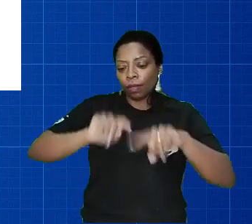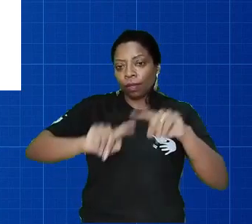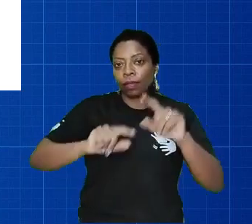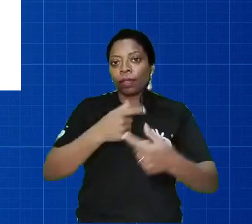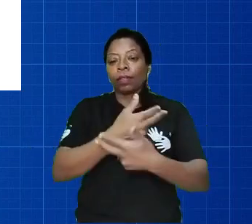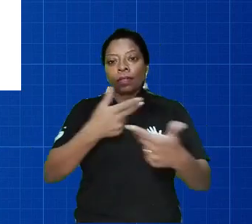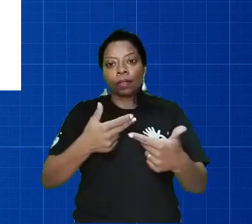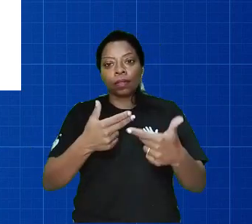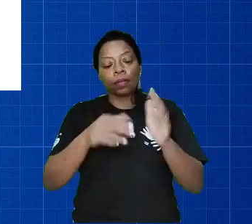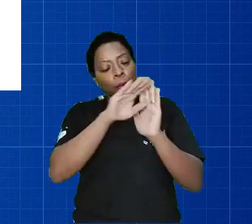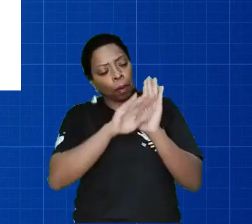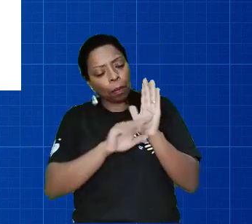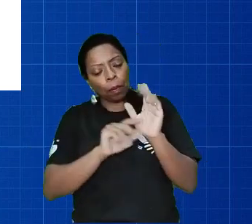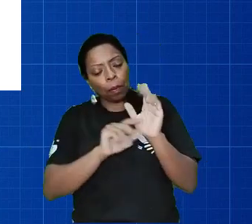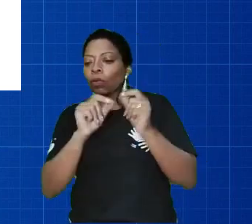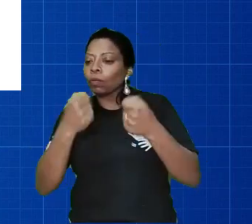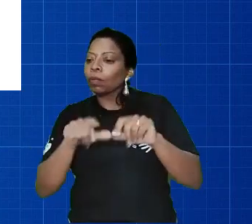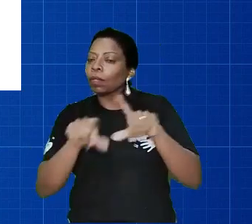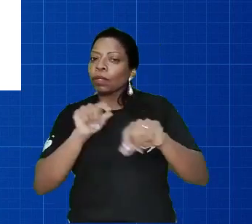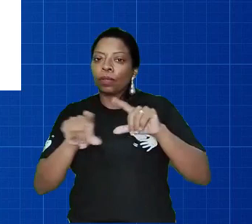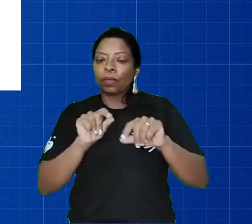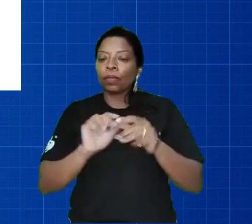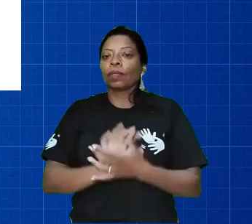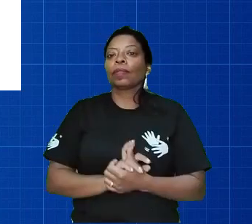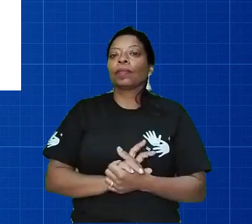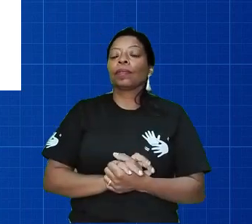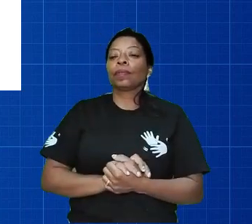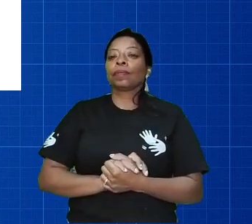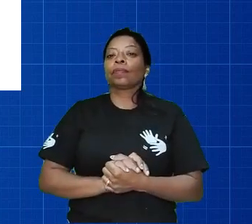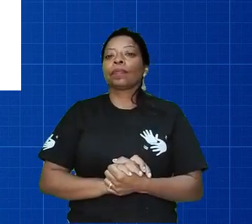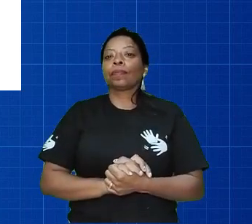serem escolhidos, né, como material didático da unidade.